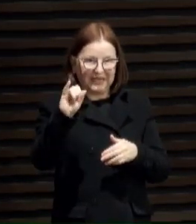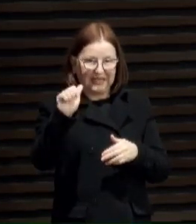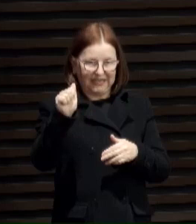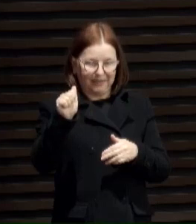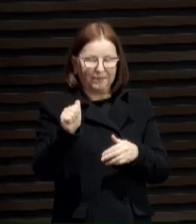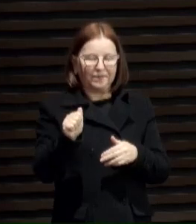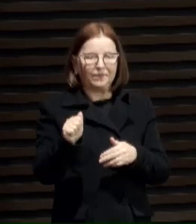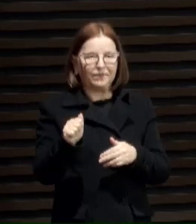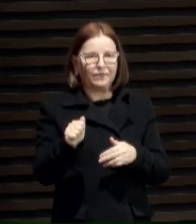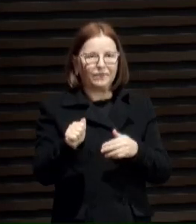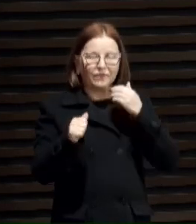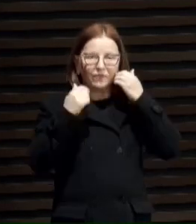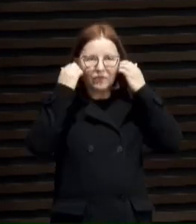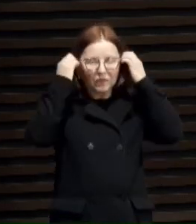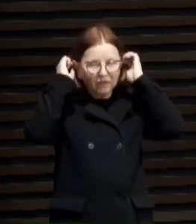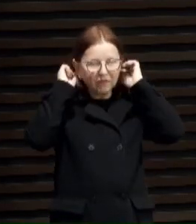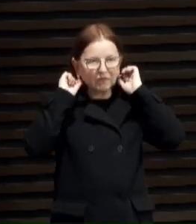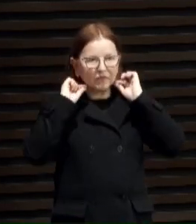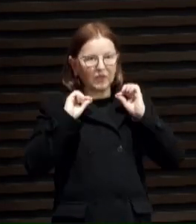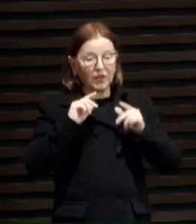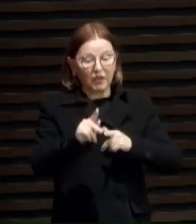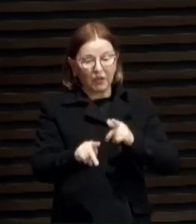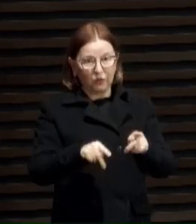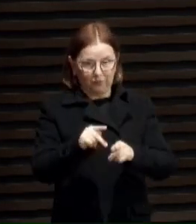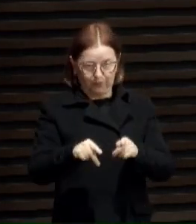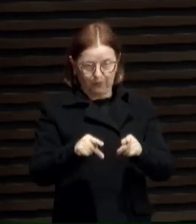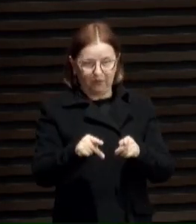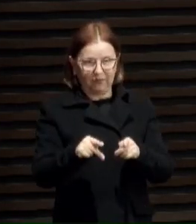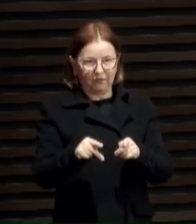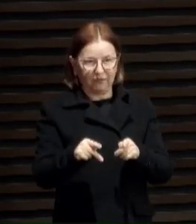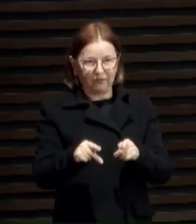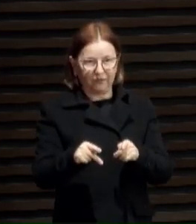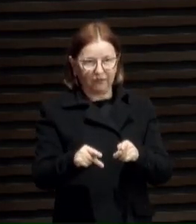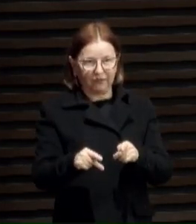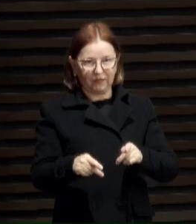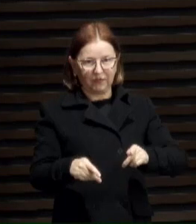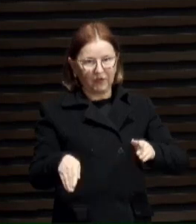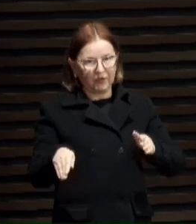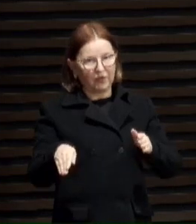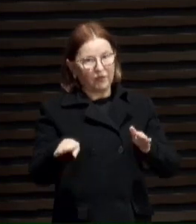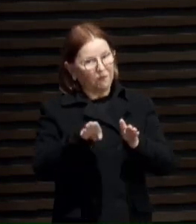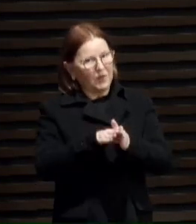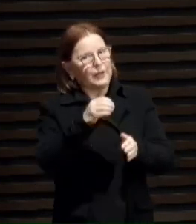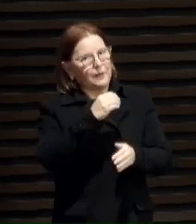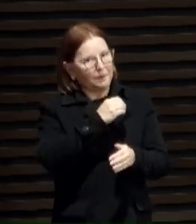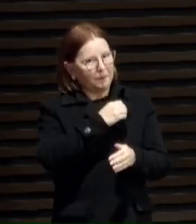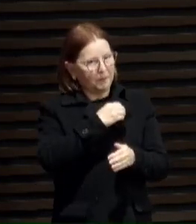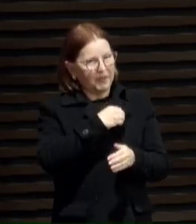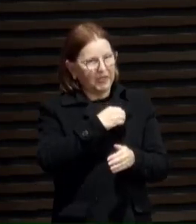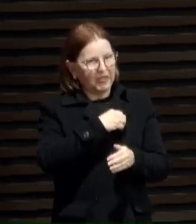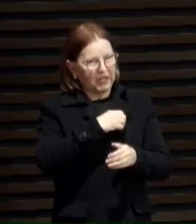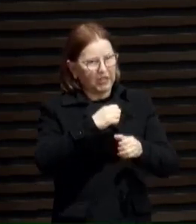inaugurado há 100 anos aproximadamente. O povo havia retornado aos seus velhos pecados com rebeldias